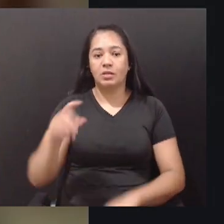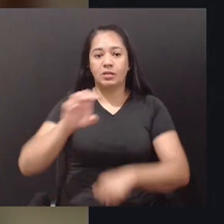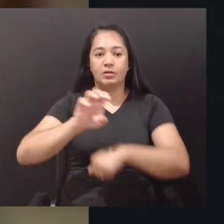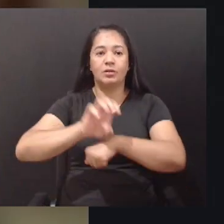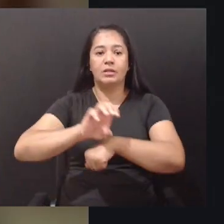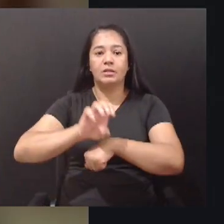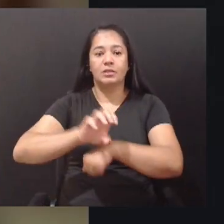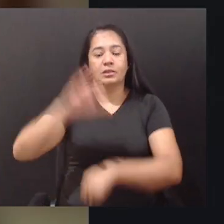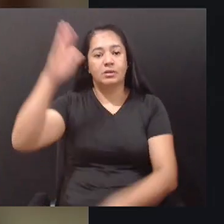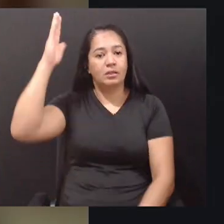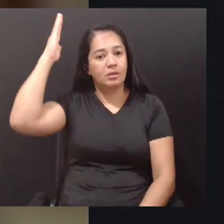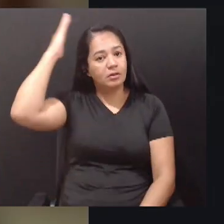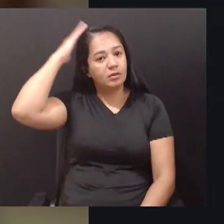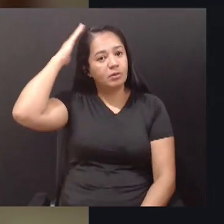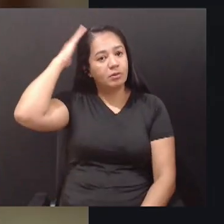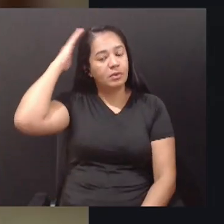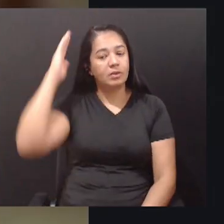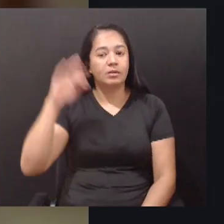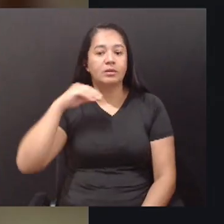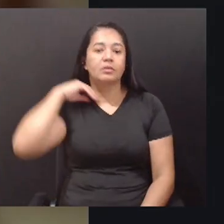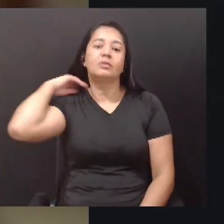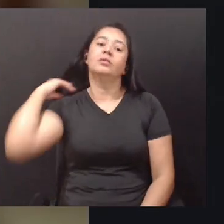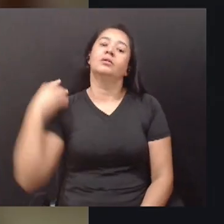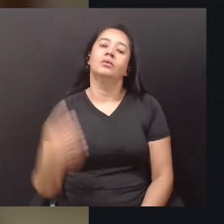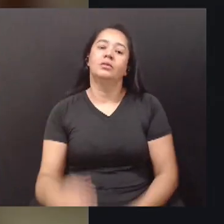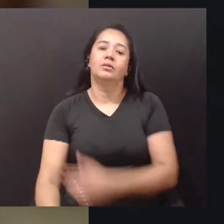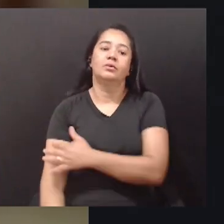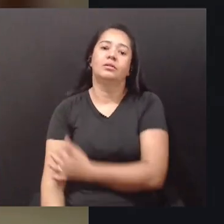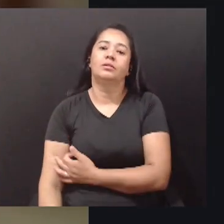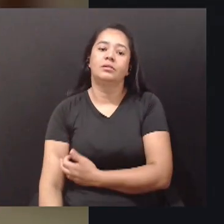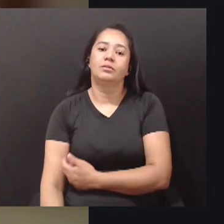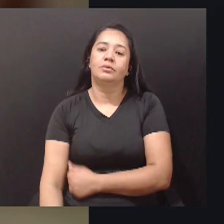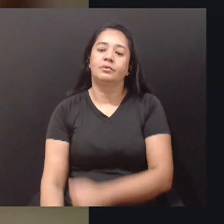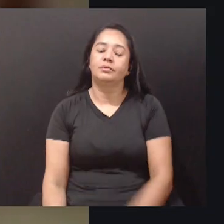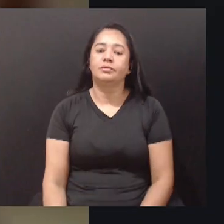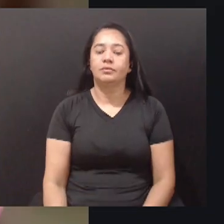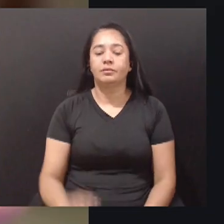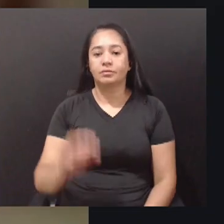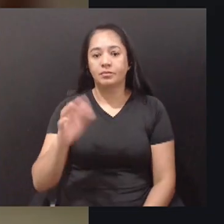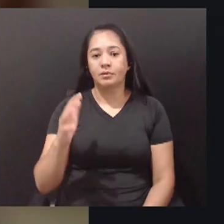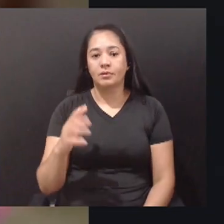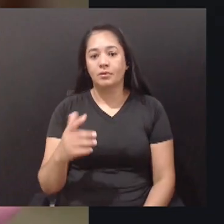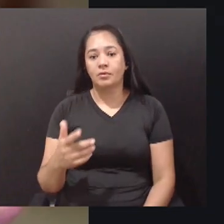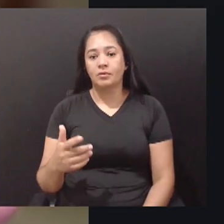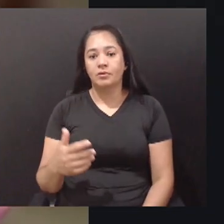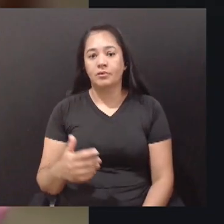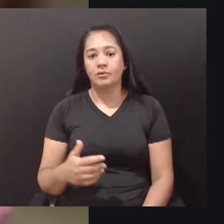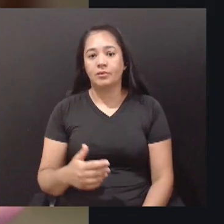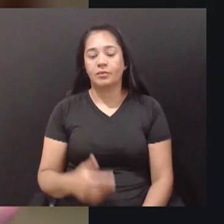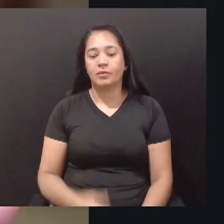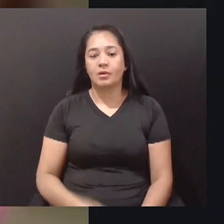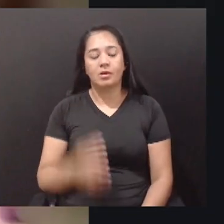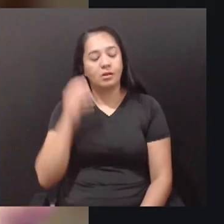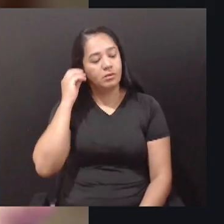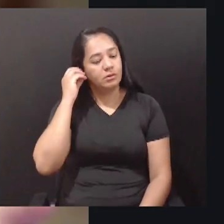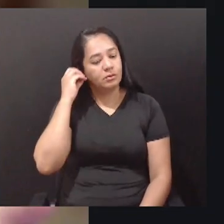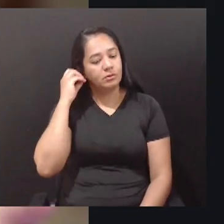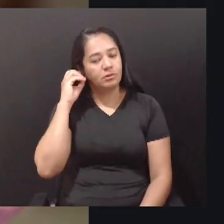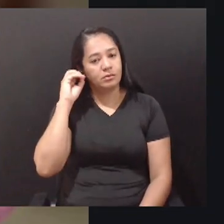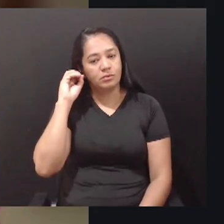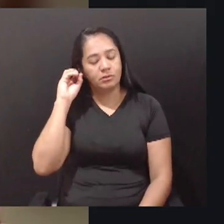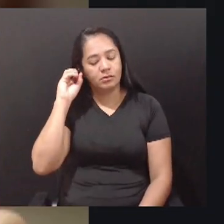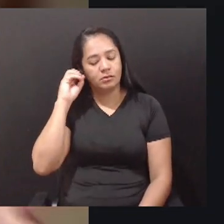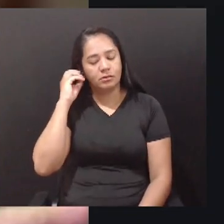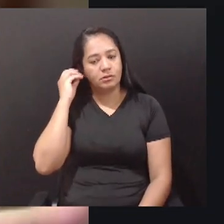no Paraná. Então, é um fenômeno meteorológico, não que seja improvável, não que nunca tinha acontecido. Sim,